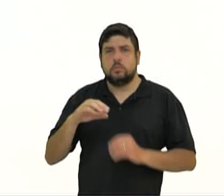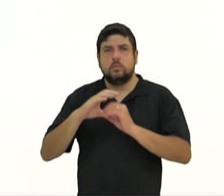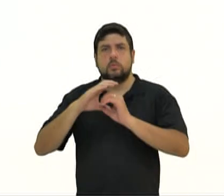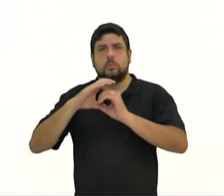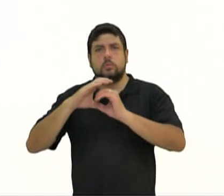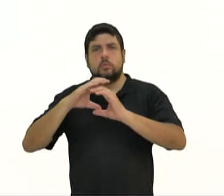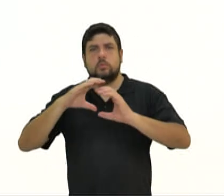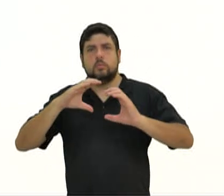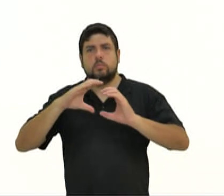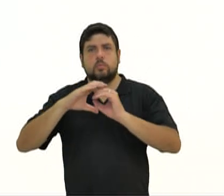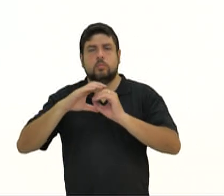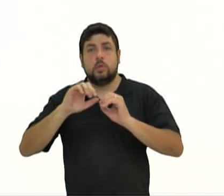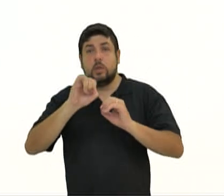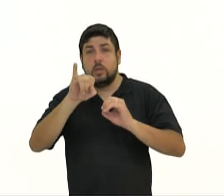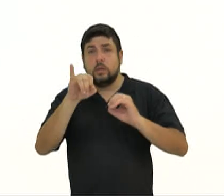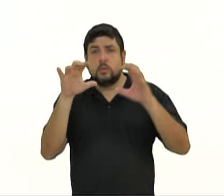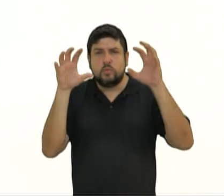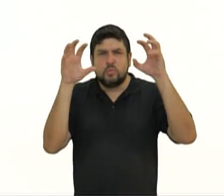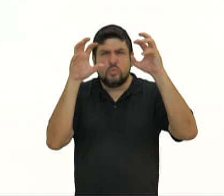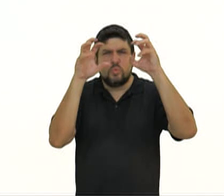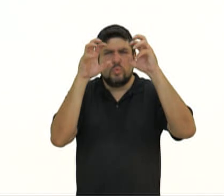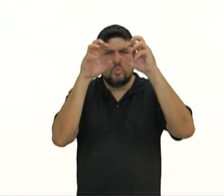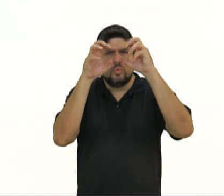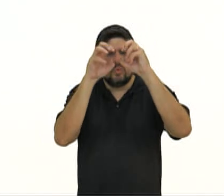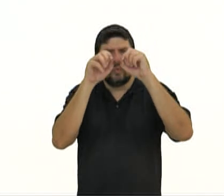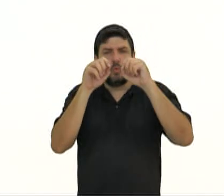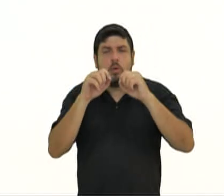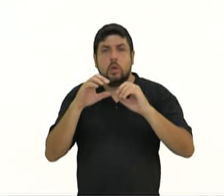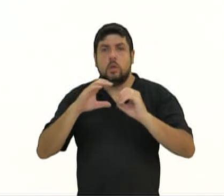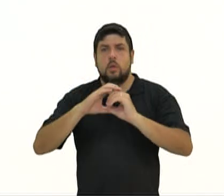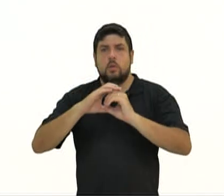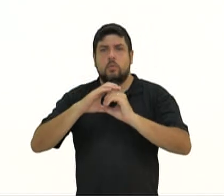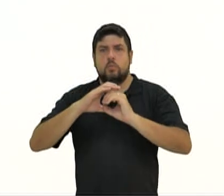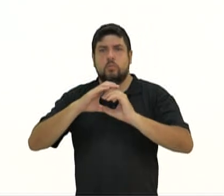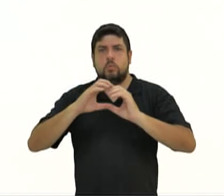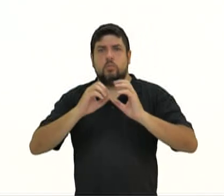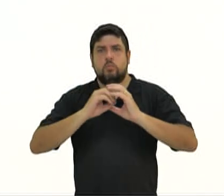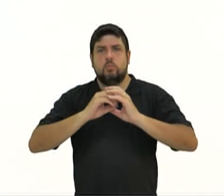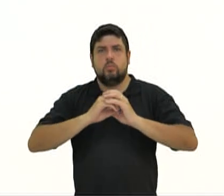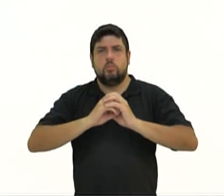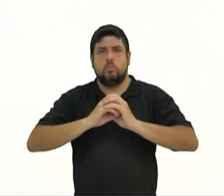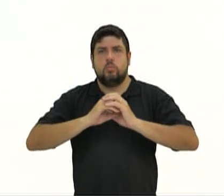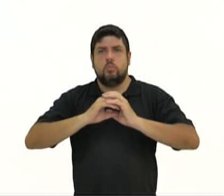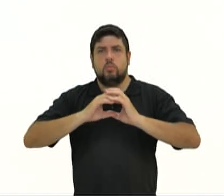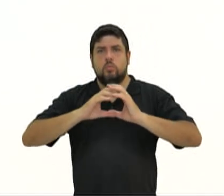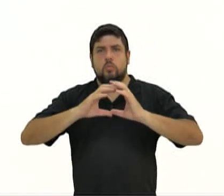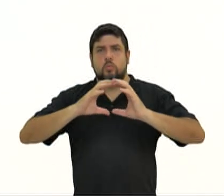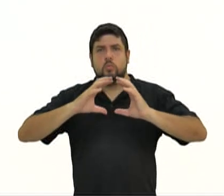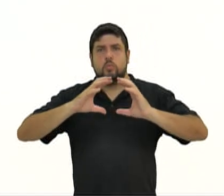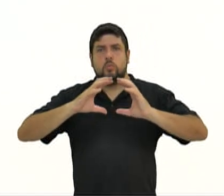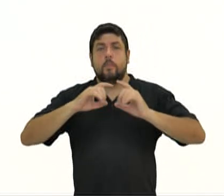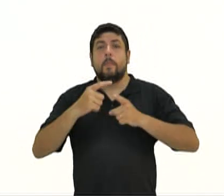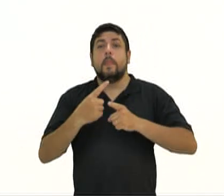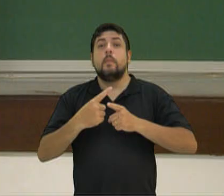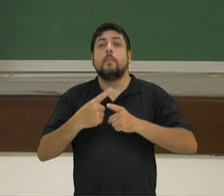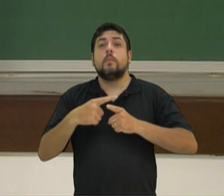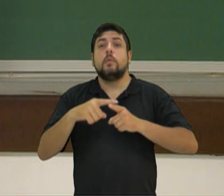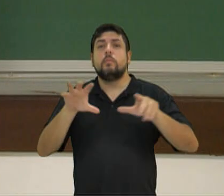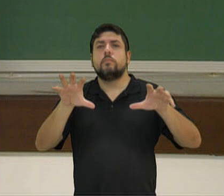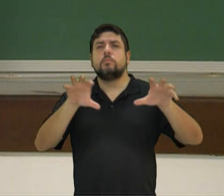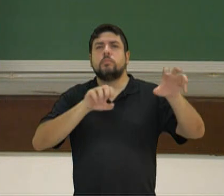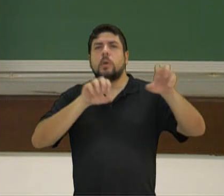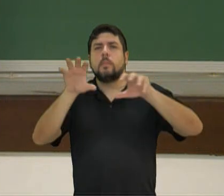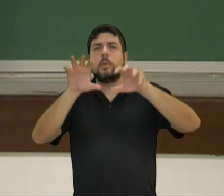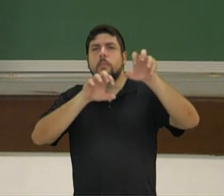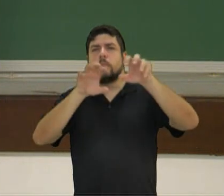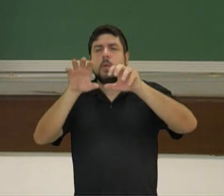pouca luminosidade no ambiente, ele aumenta o diâmetro da pupila para capturar o máximo de